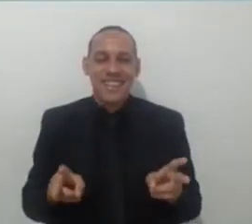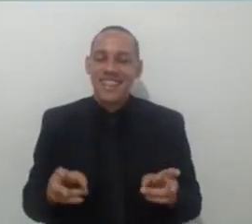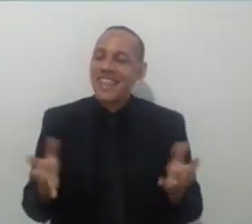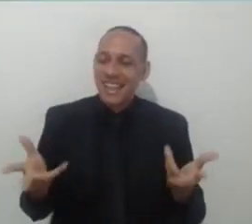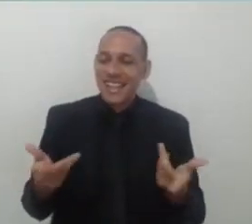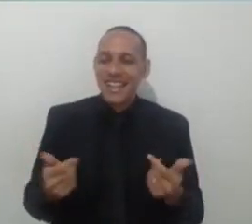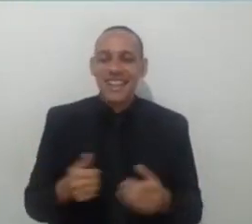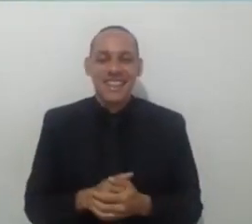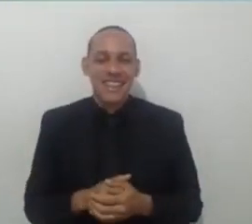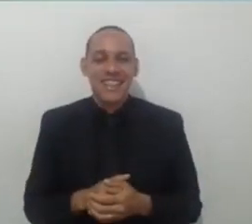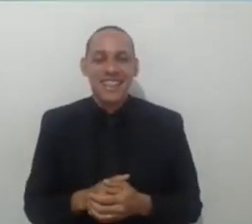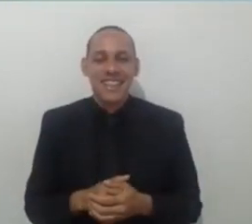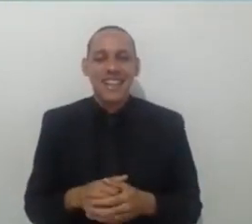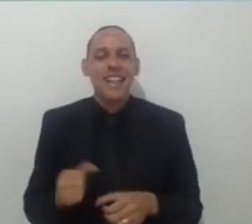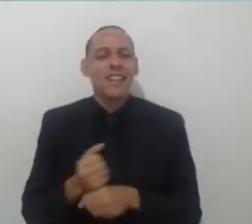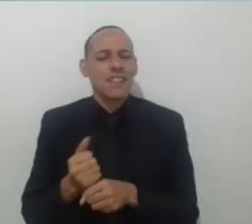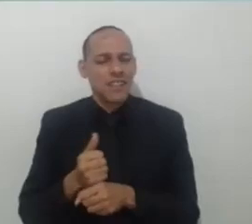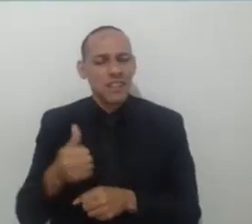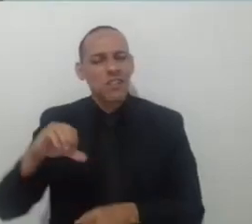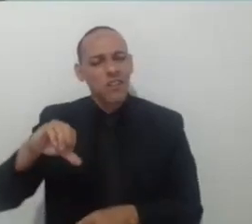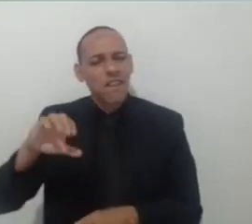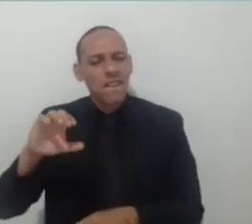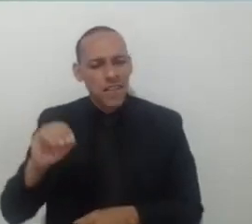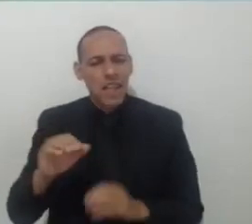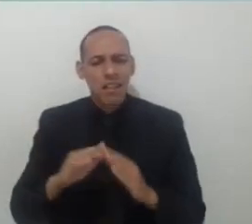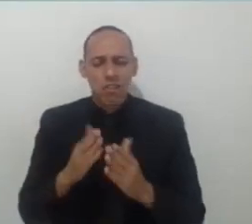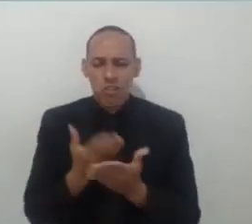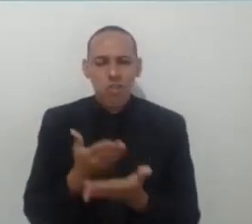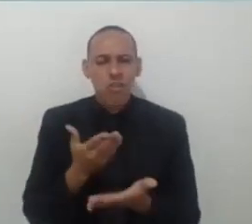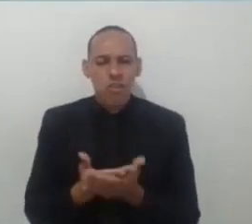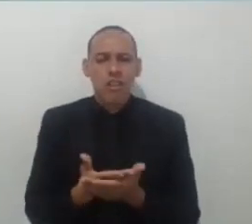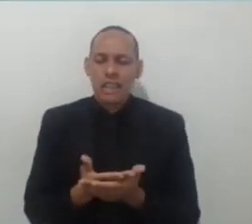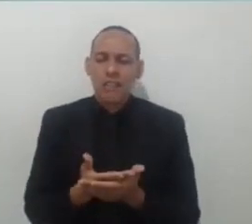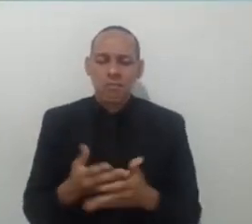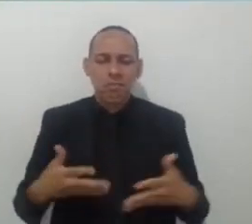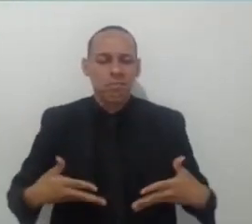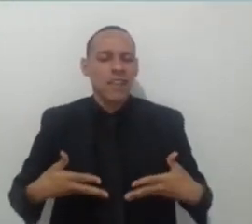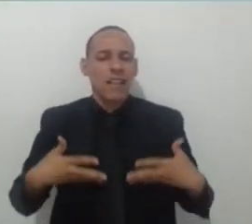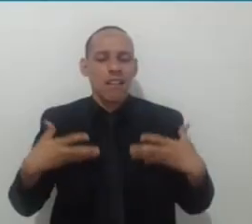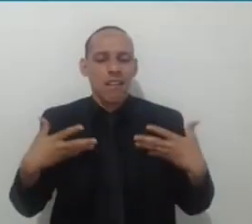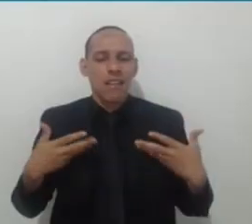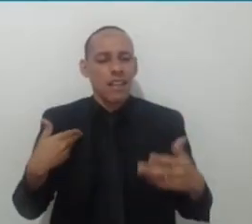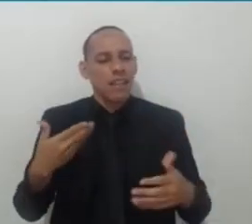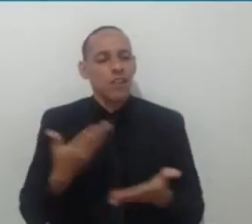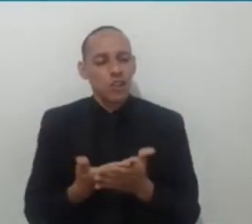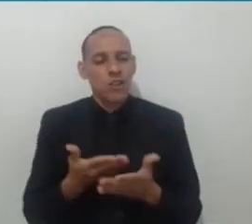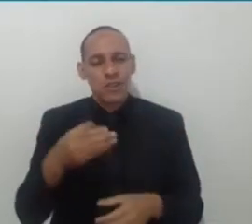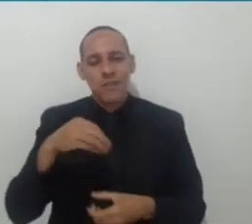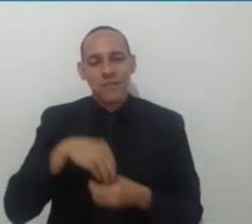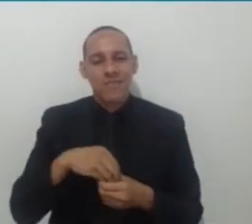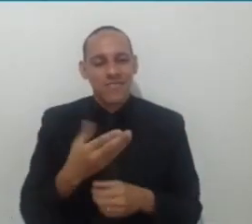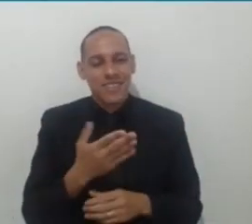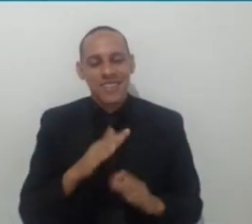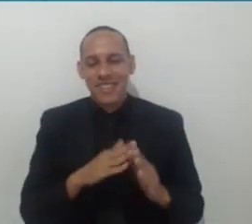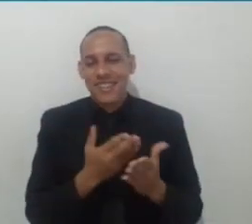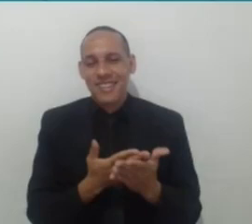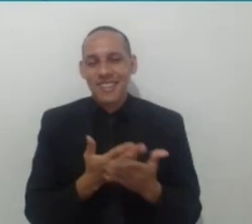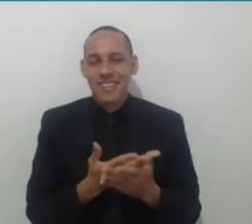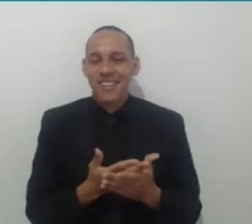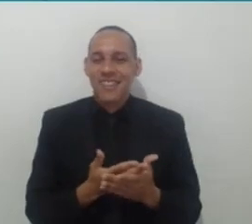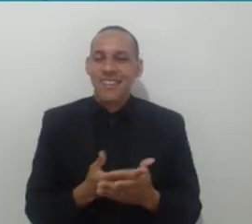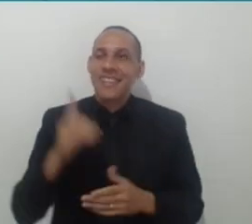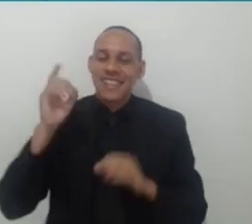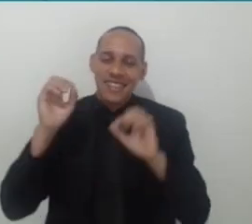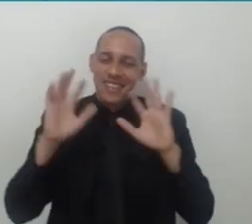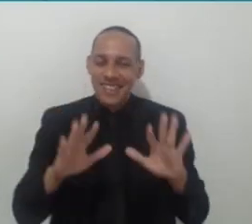estudando, né? 90 anos do colégio, é sempre uma honra ter podido estudar lá. Graças a Deus, muito